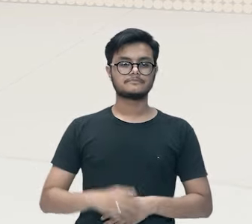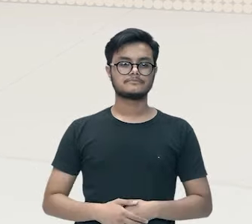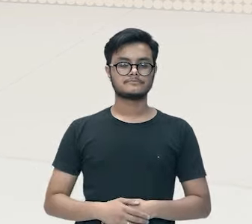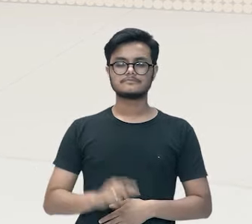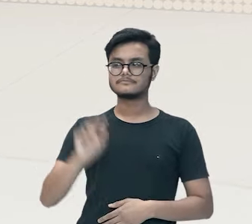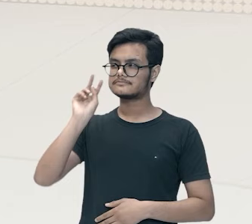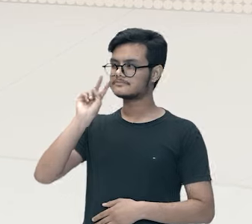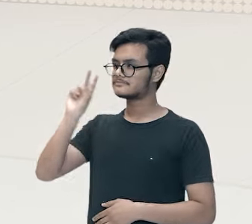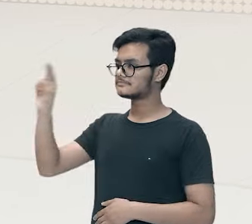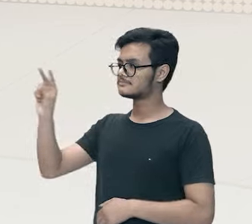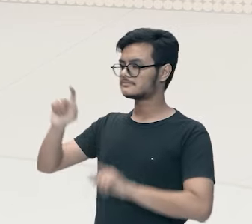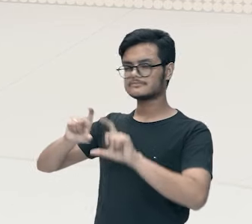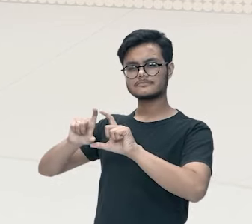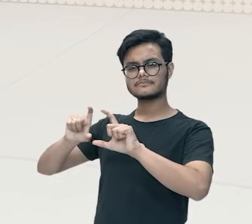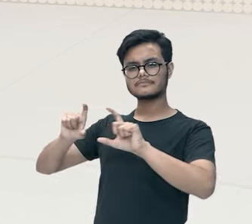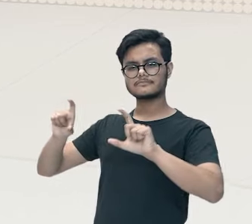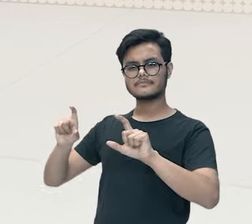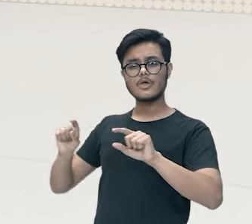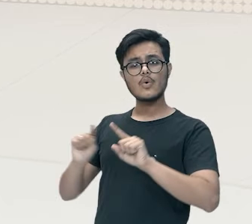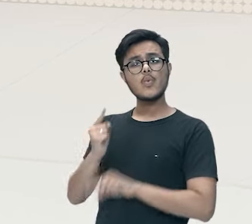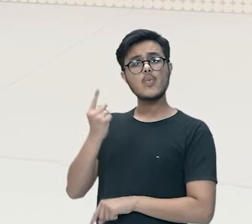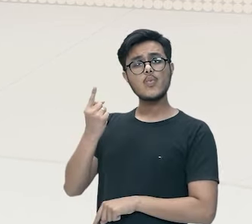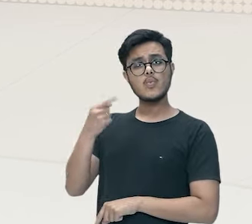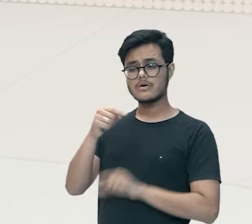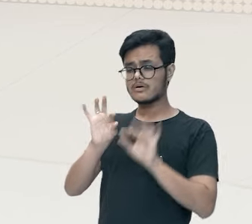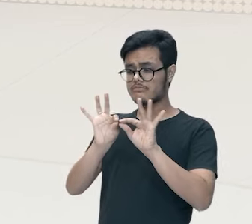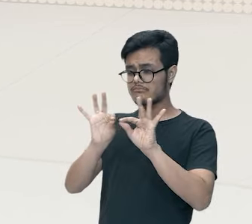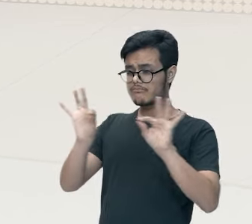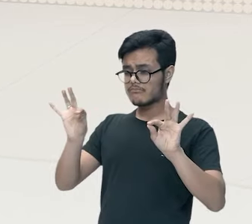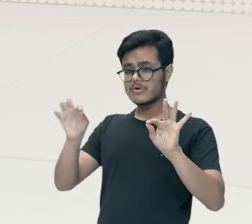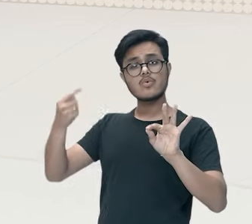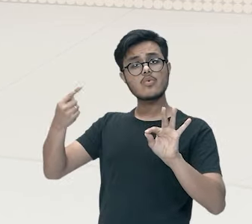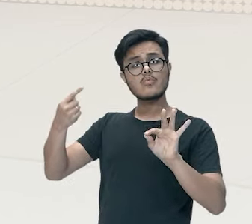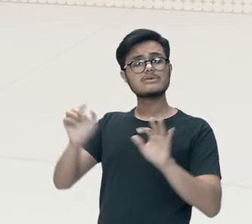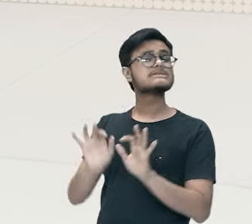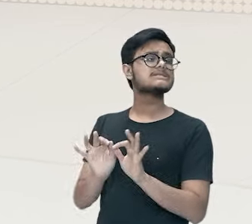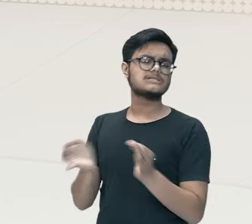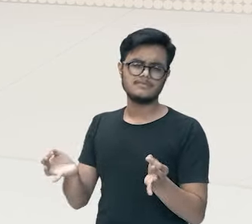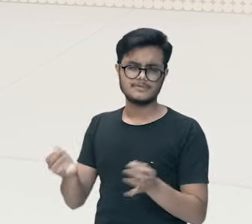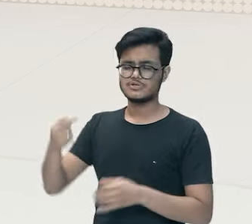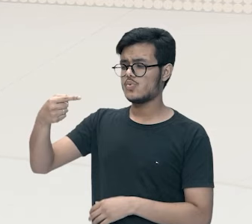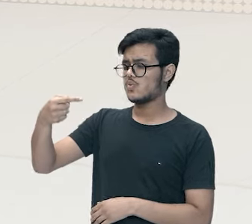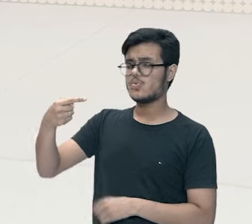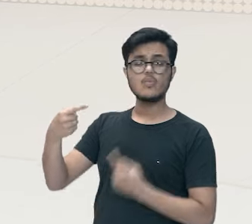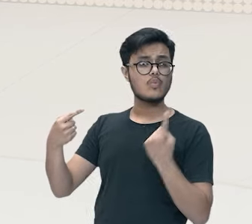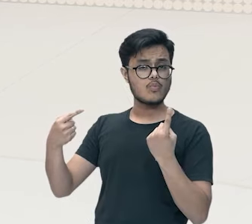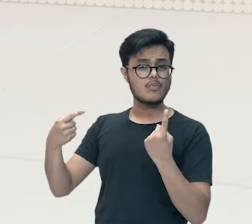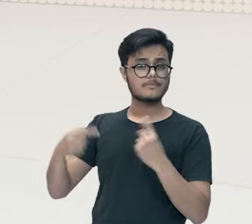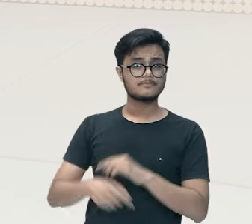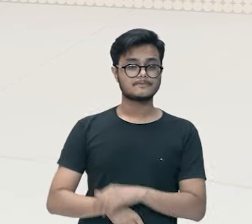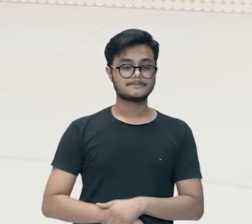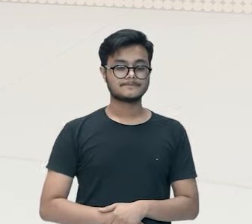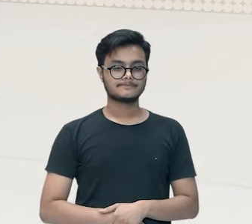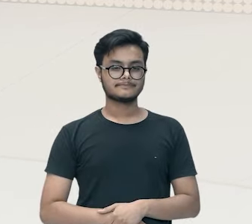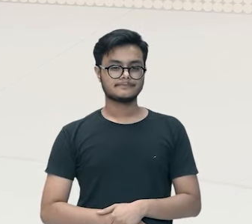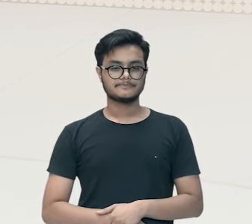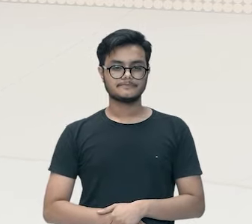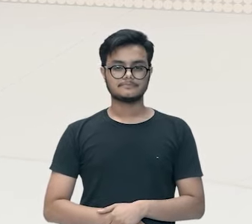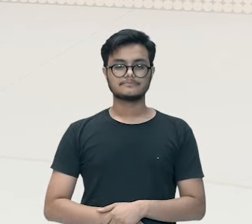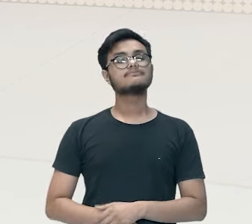está vendo ali na estrutura, tem só um tracinho. Um tracinho indica ligação simples, né? Então,